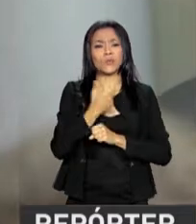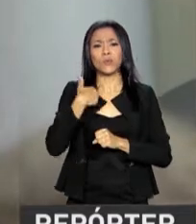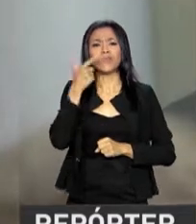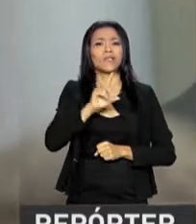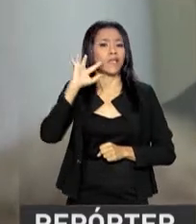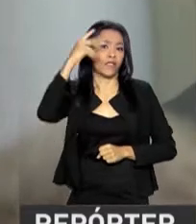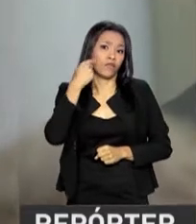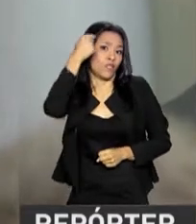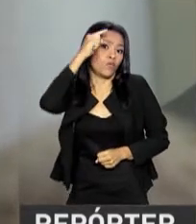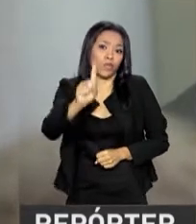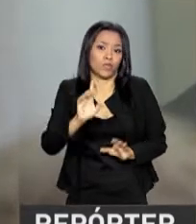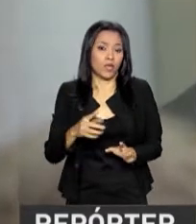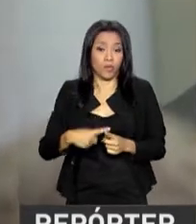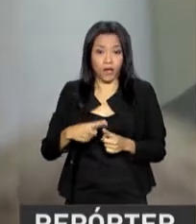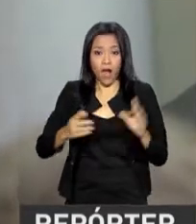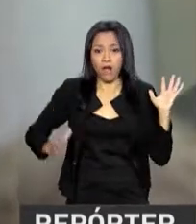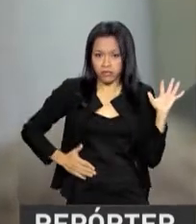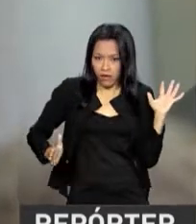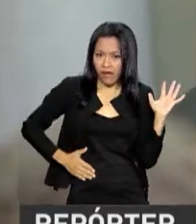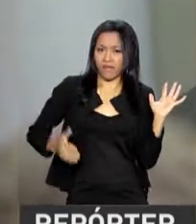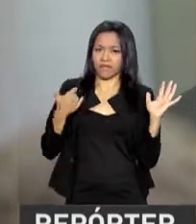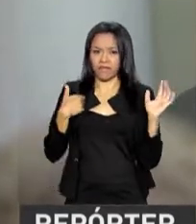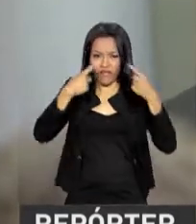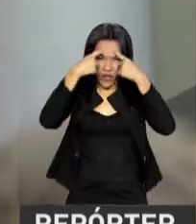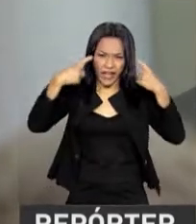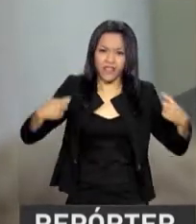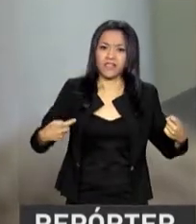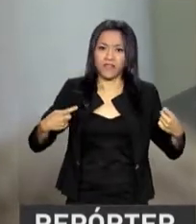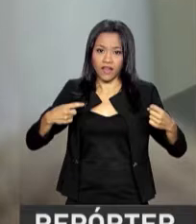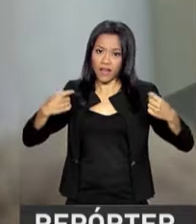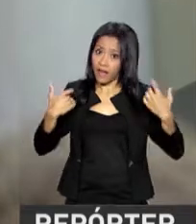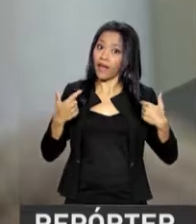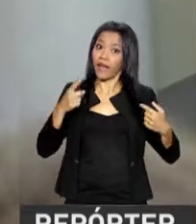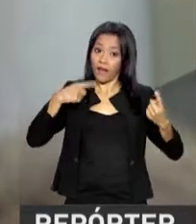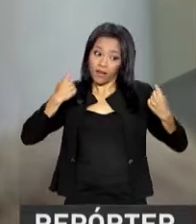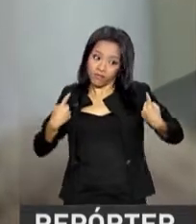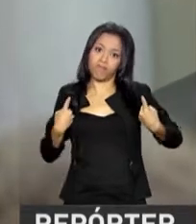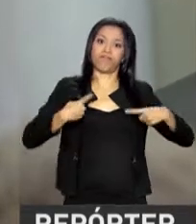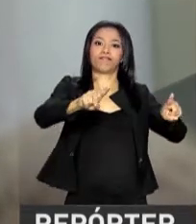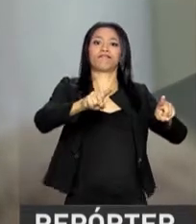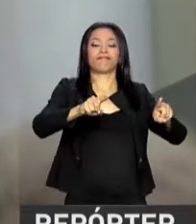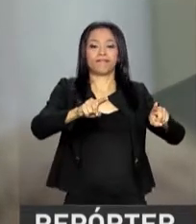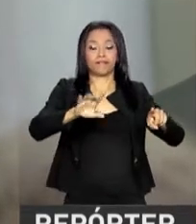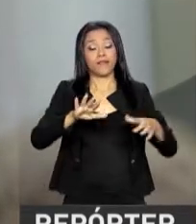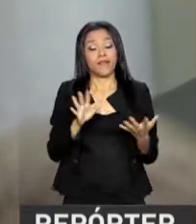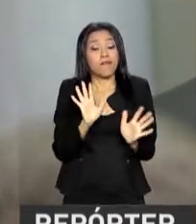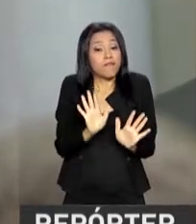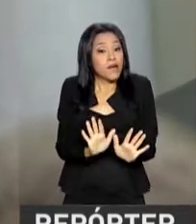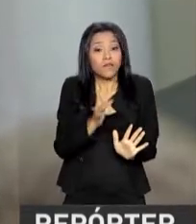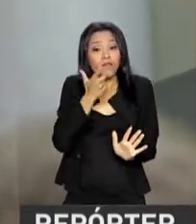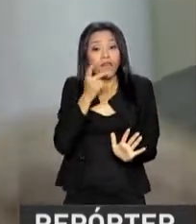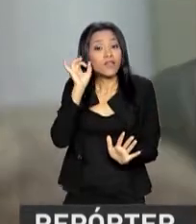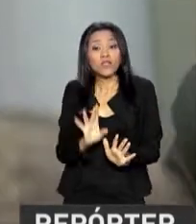especialmente que o banditismo a criminalidade é reagir não é e eu disse mas não vou me se for apenas ao